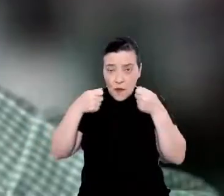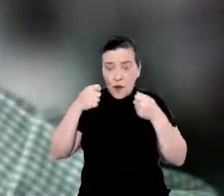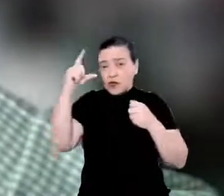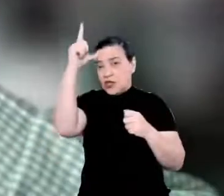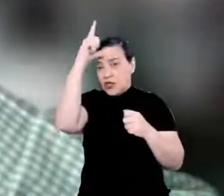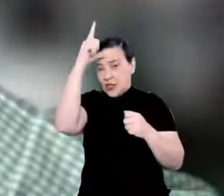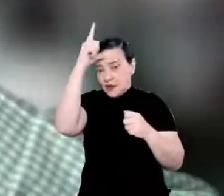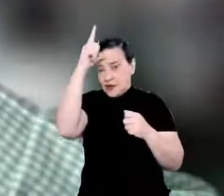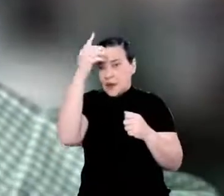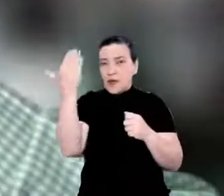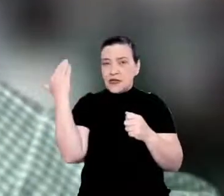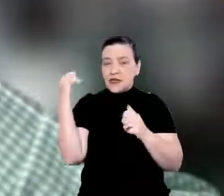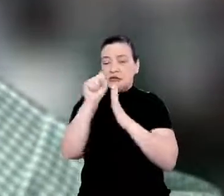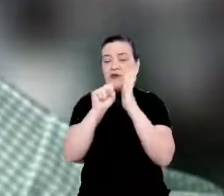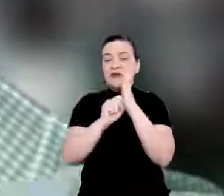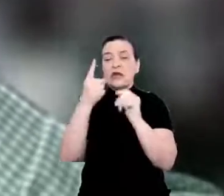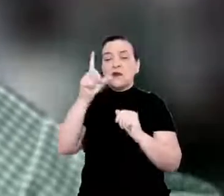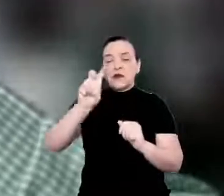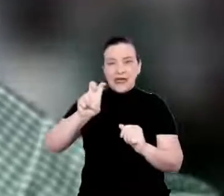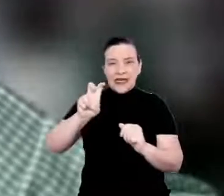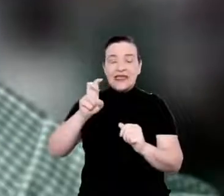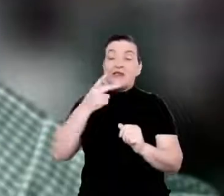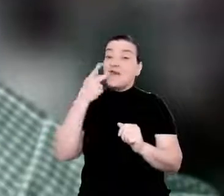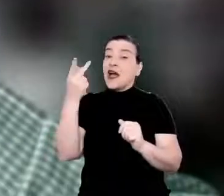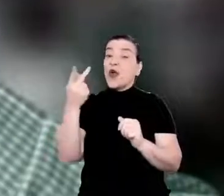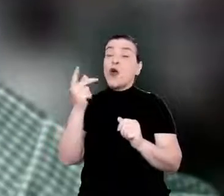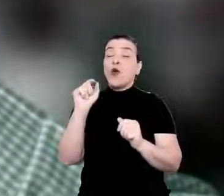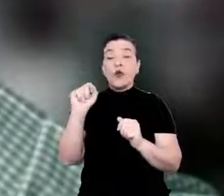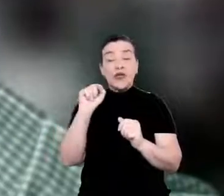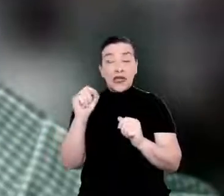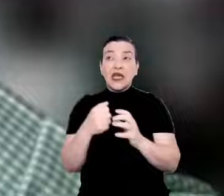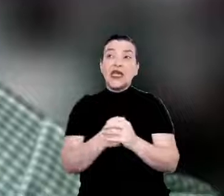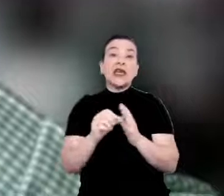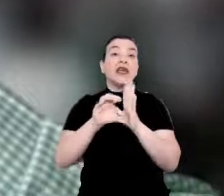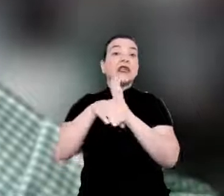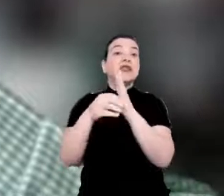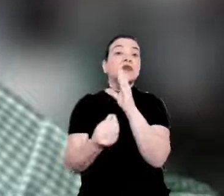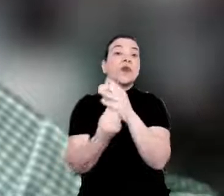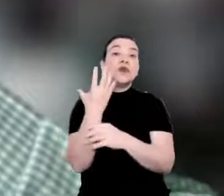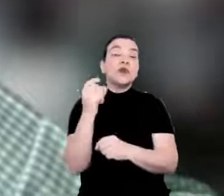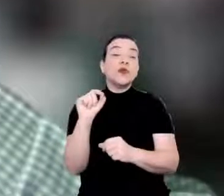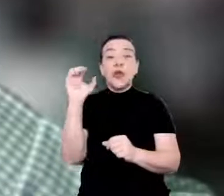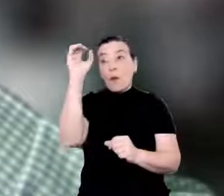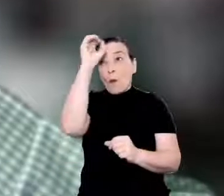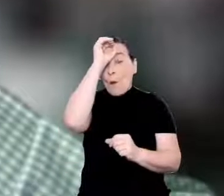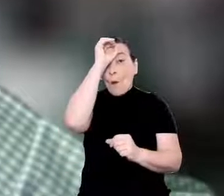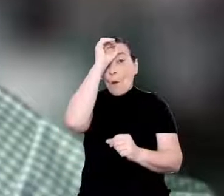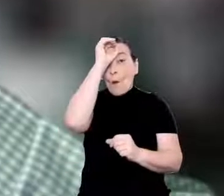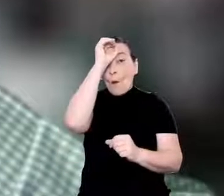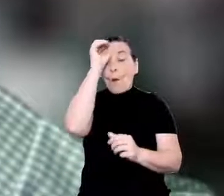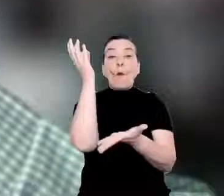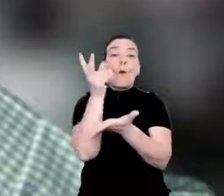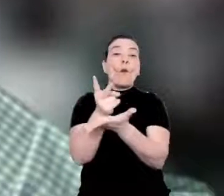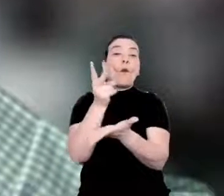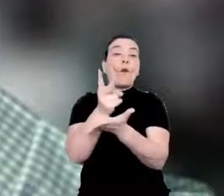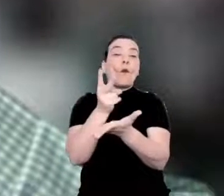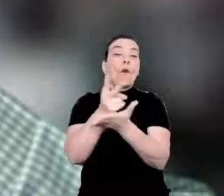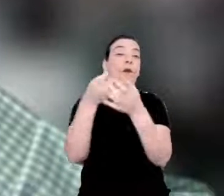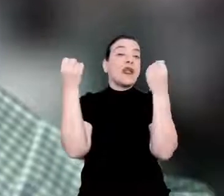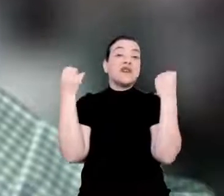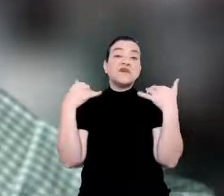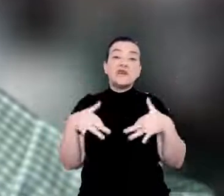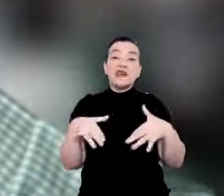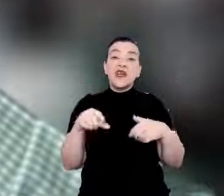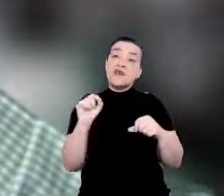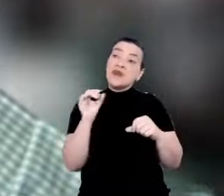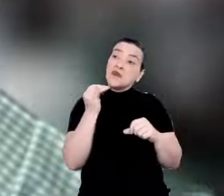do século XV, que criou o conceito da douta ignorância, em que ele dizia que